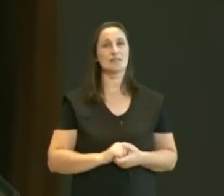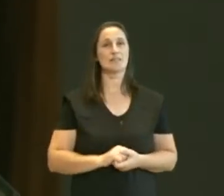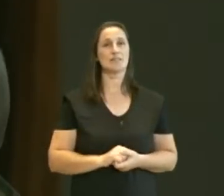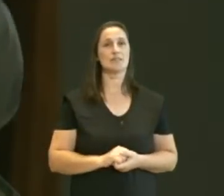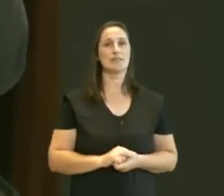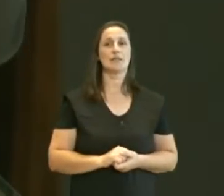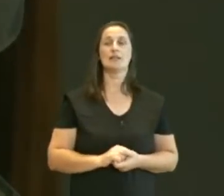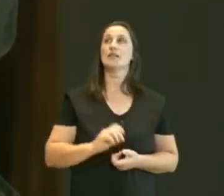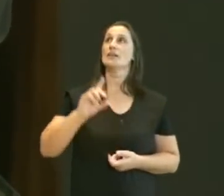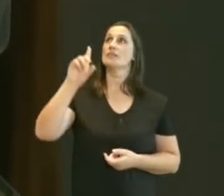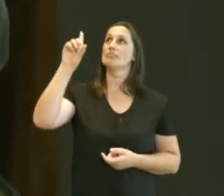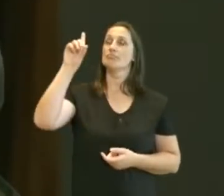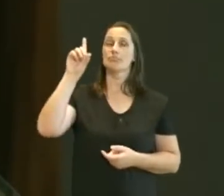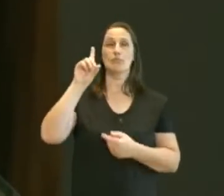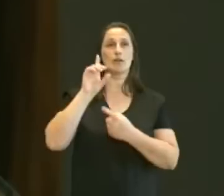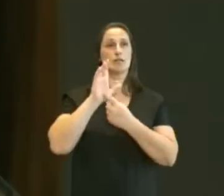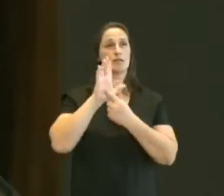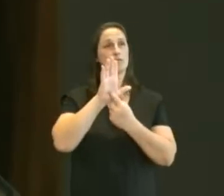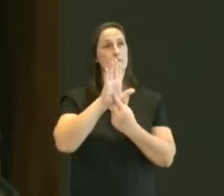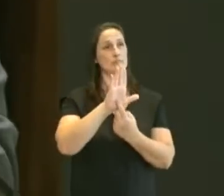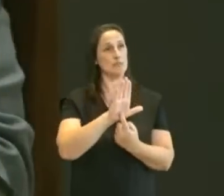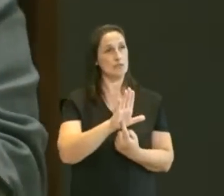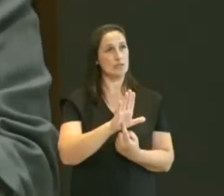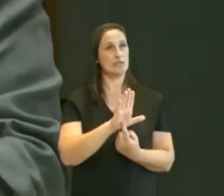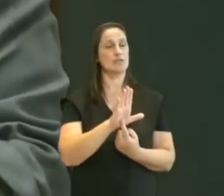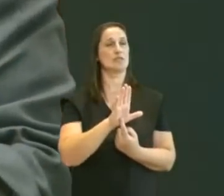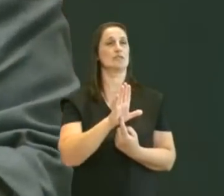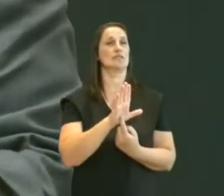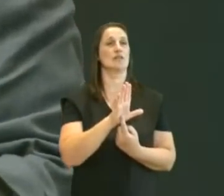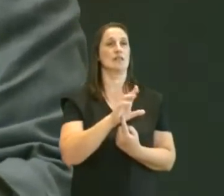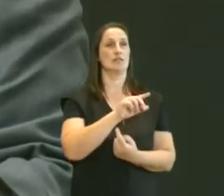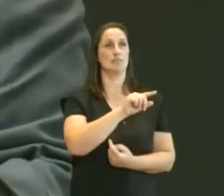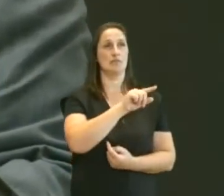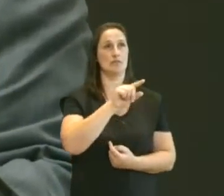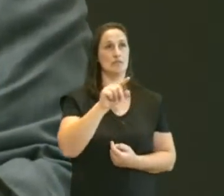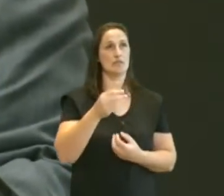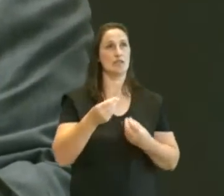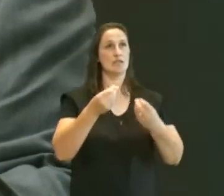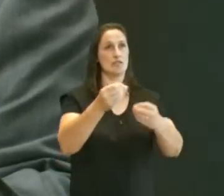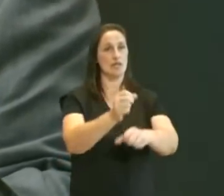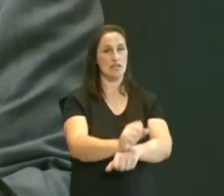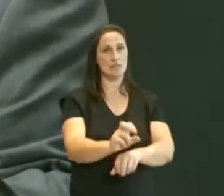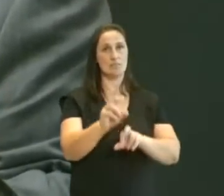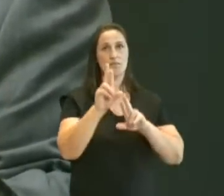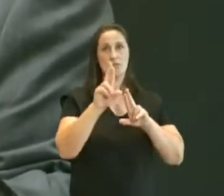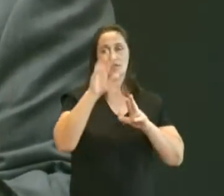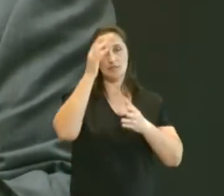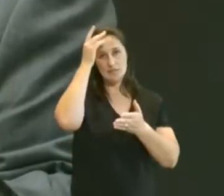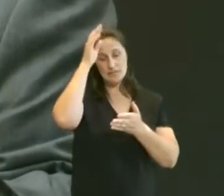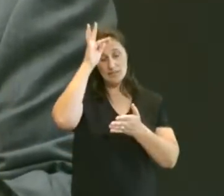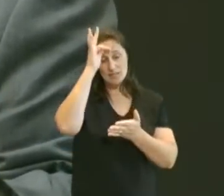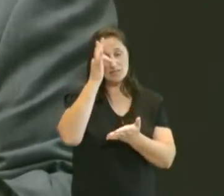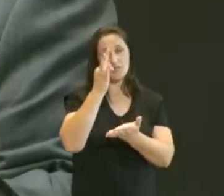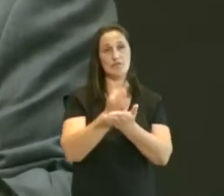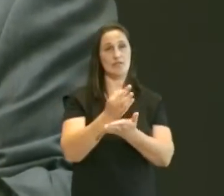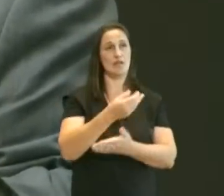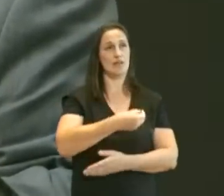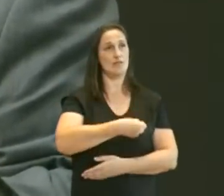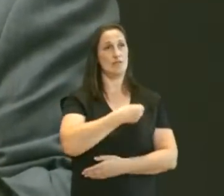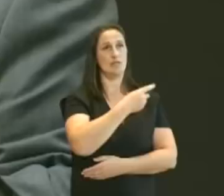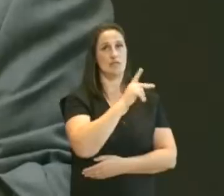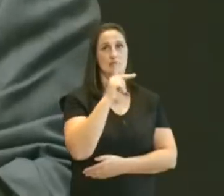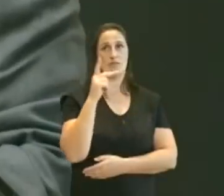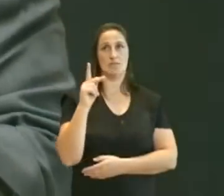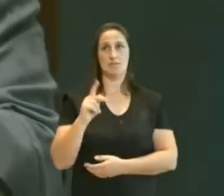Para que Ele possa aplicar essa verdade e gerar esperança e fé novamente na sua vida.